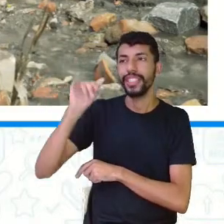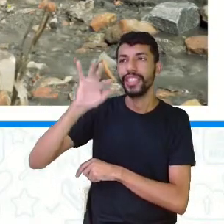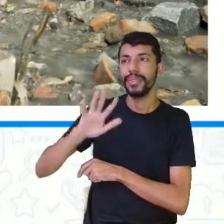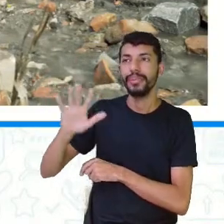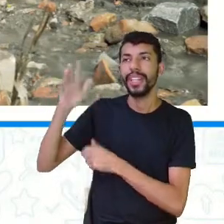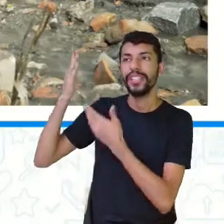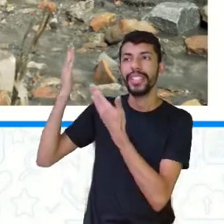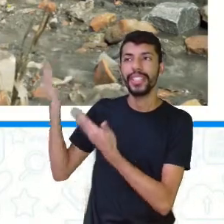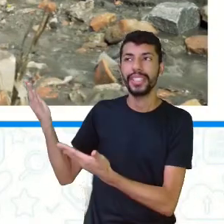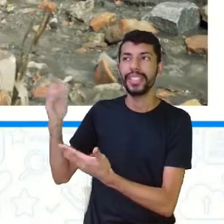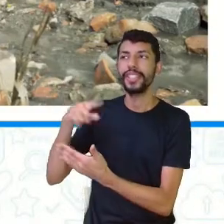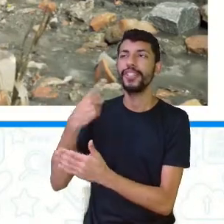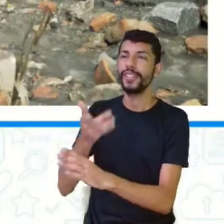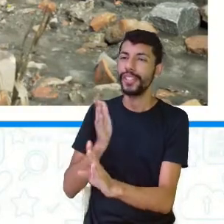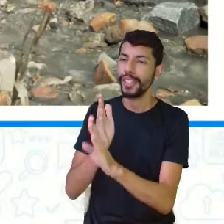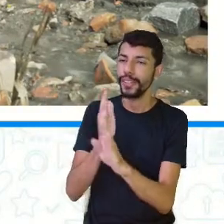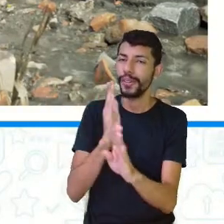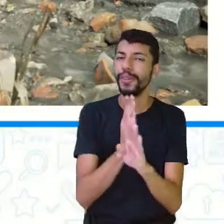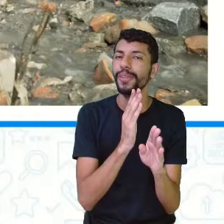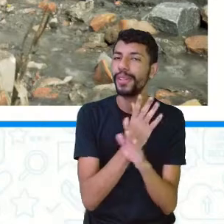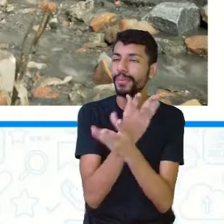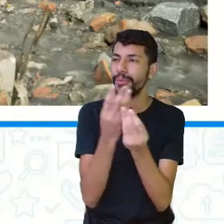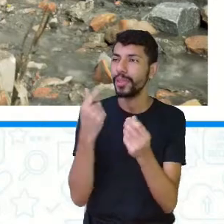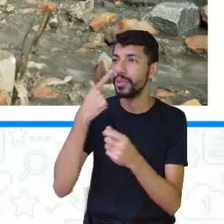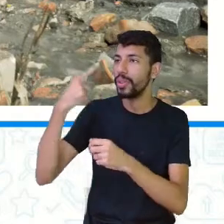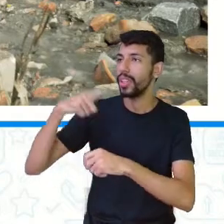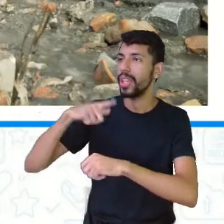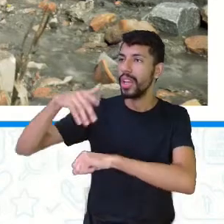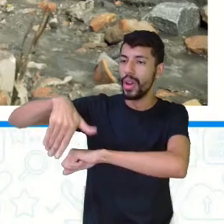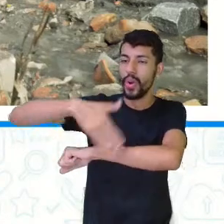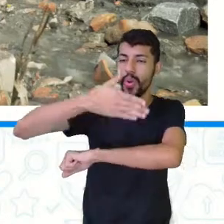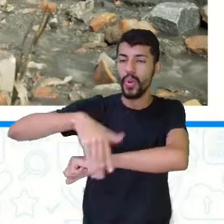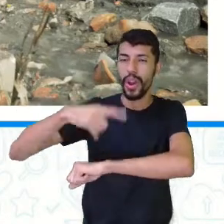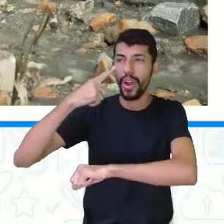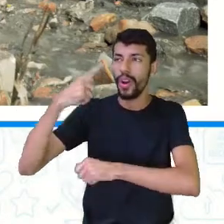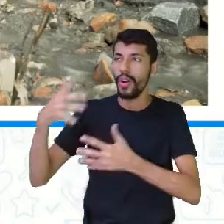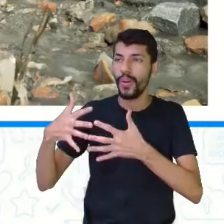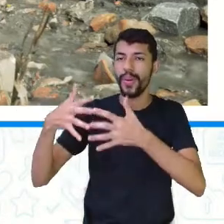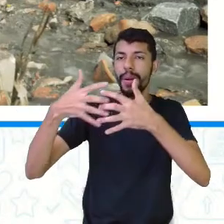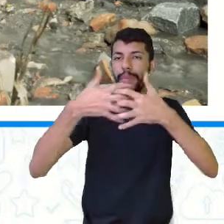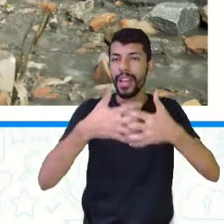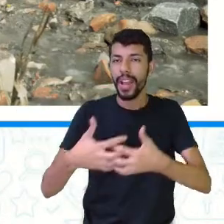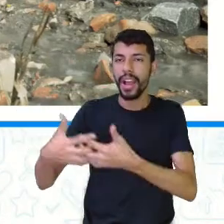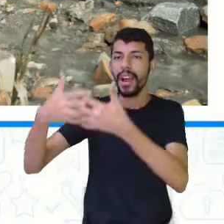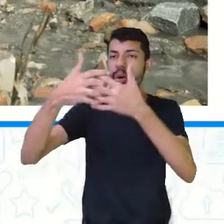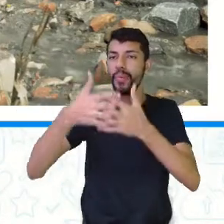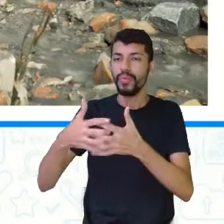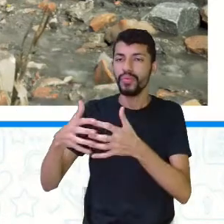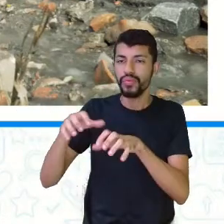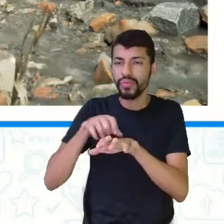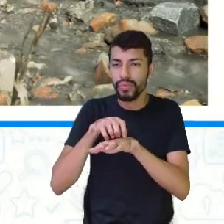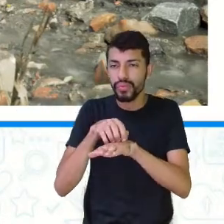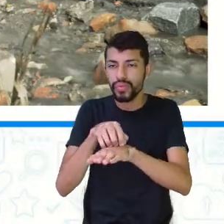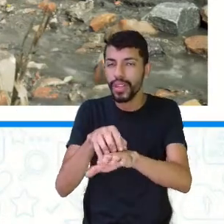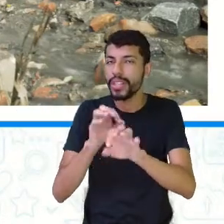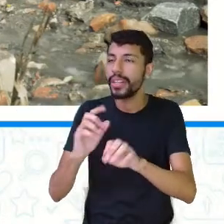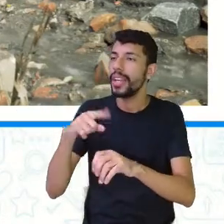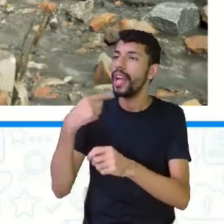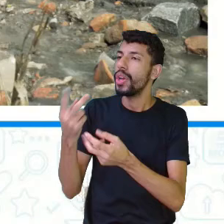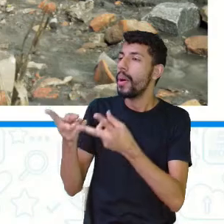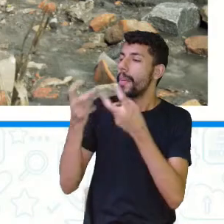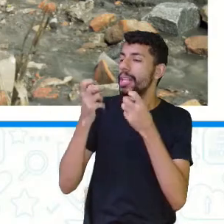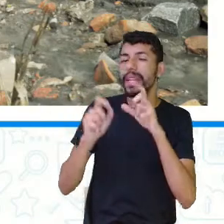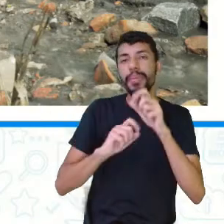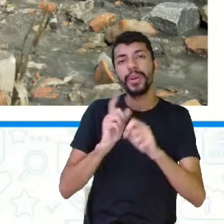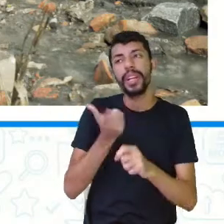assim. Olha aí. Nós temos uma avenida, né? Está passando um caminhão. Nessa avenida a gente percebe